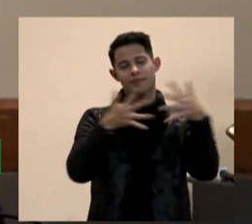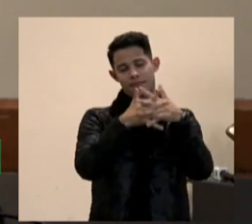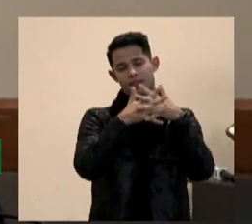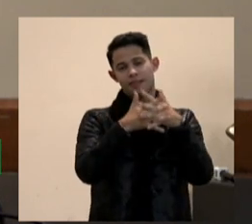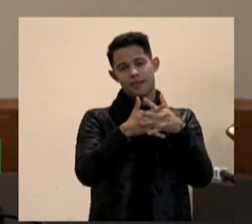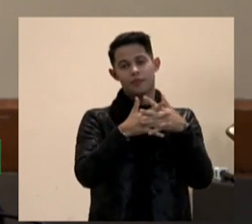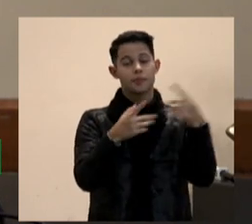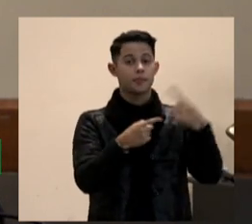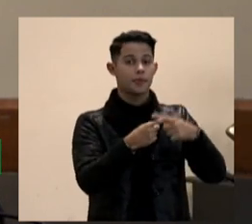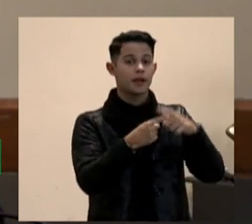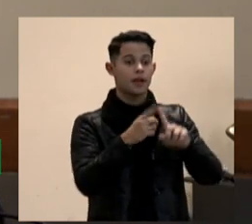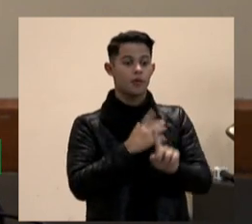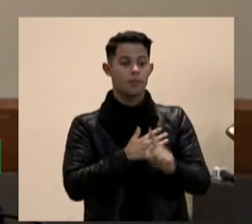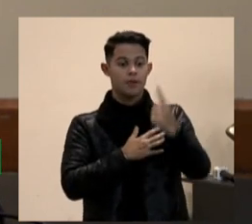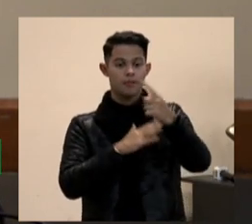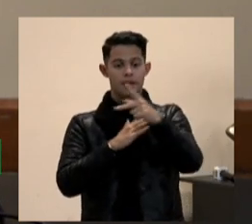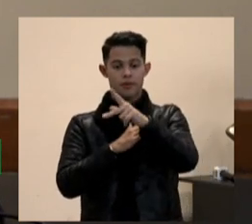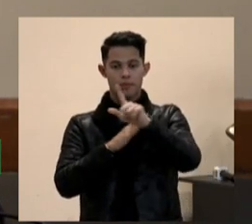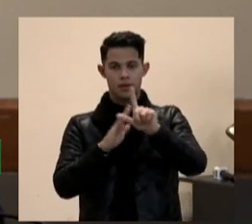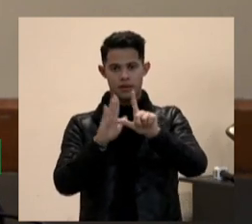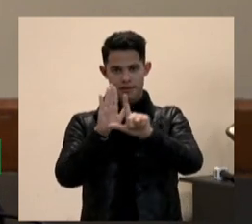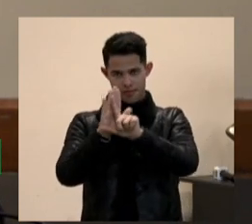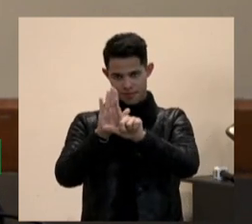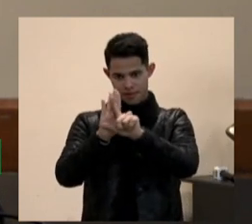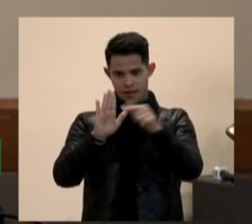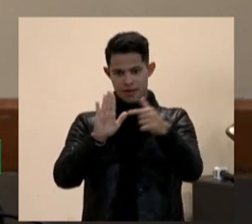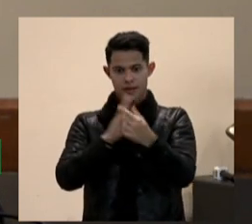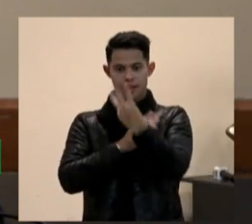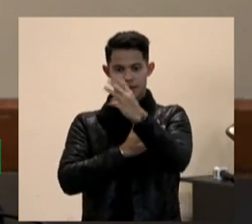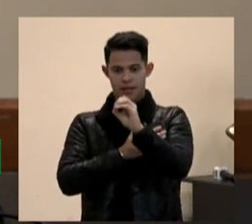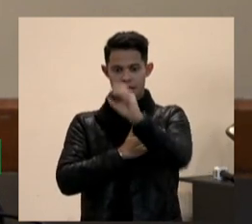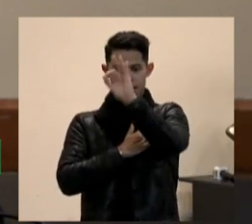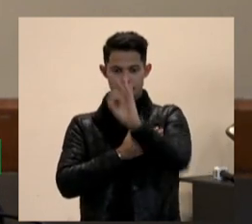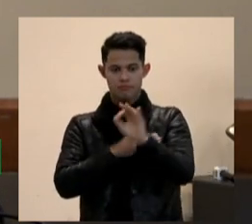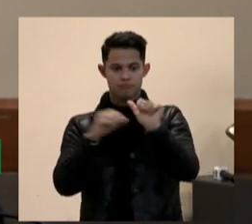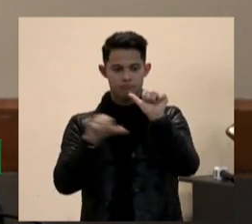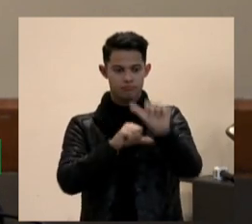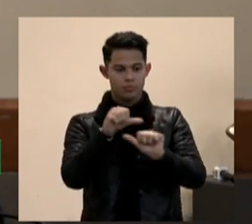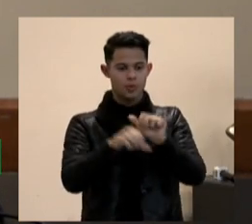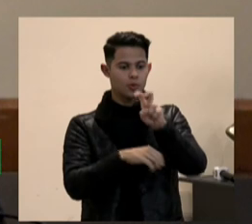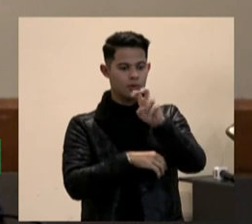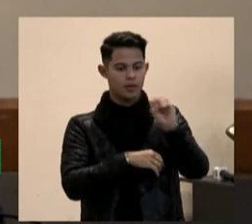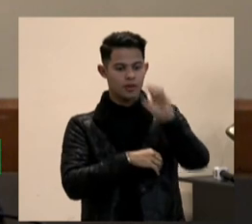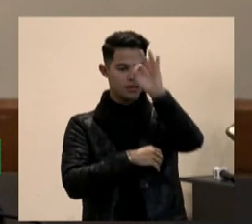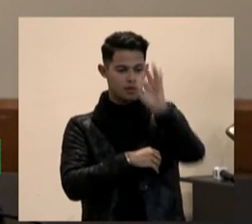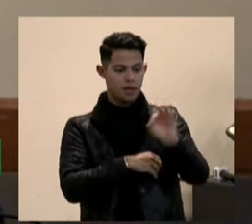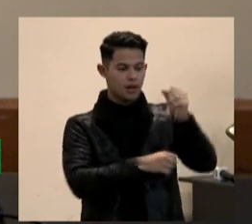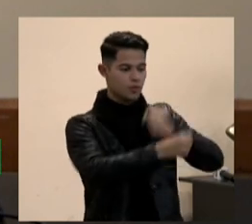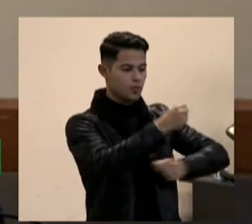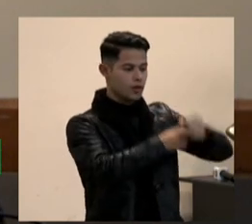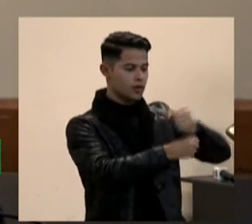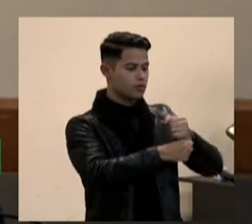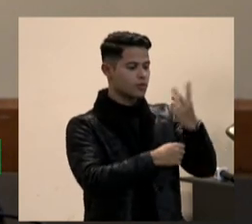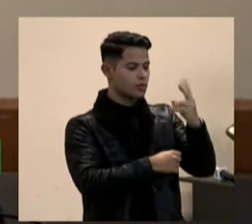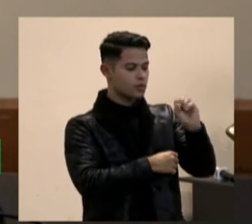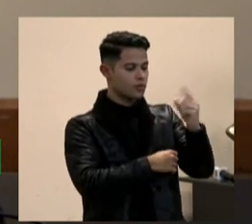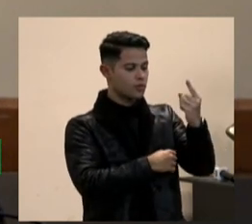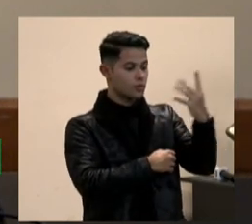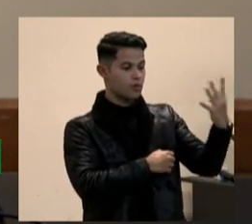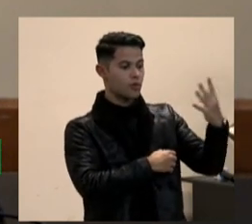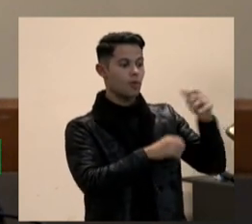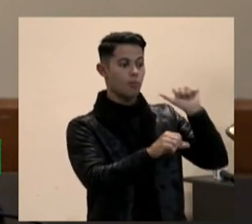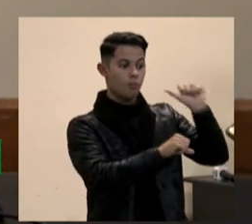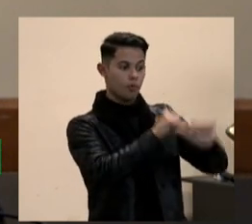era 30%, depois, até o final da vigência, 50%. O PNE de 2014 replicou a meta